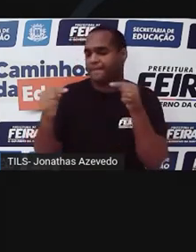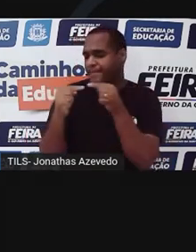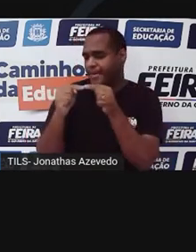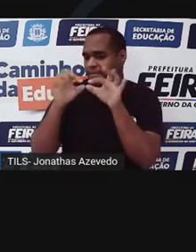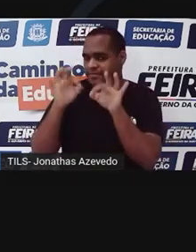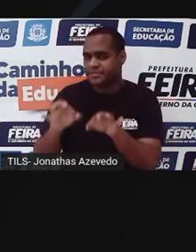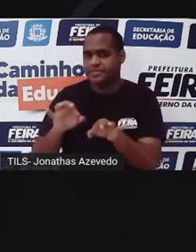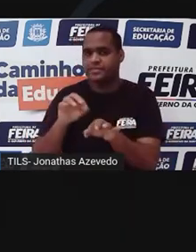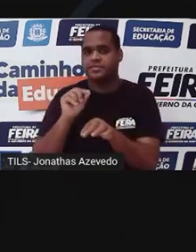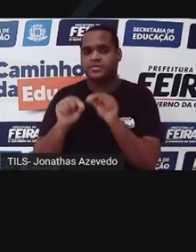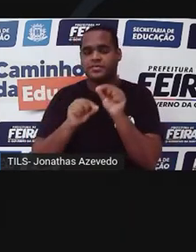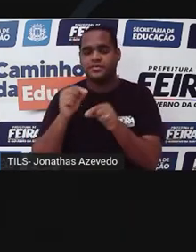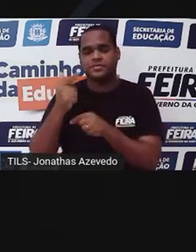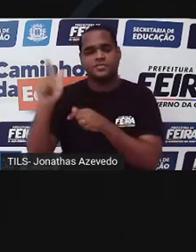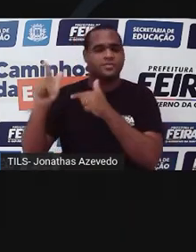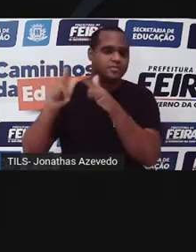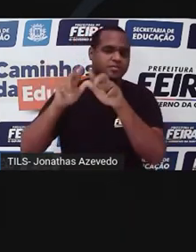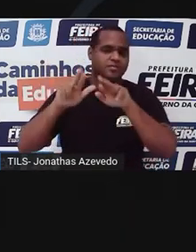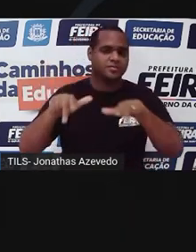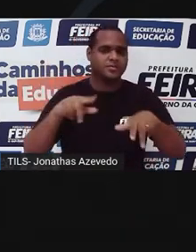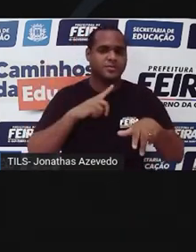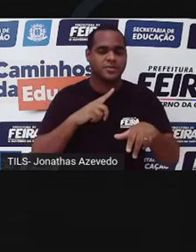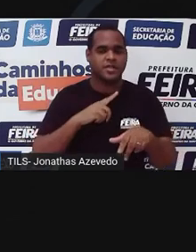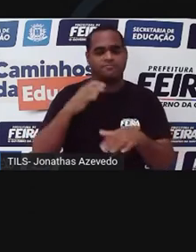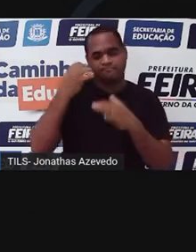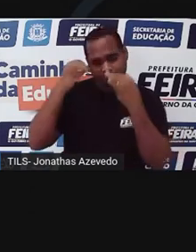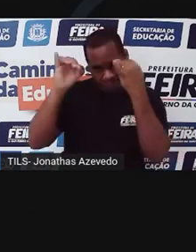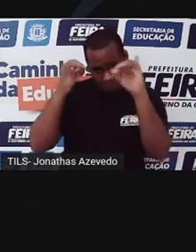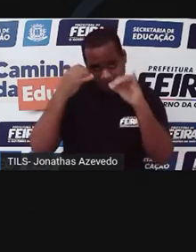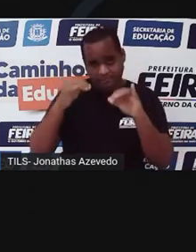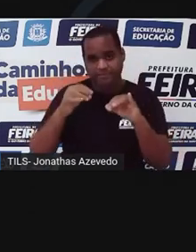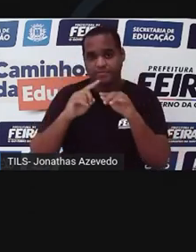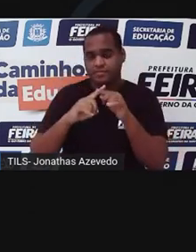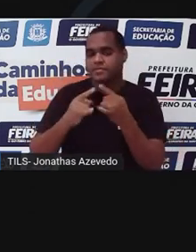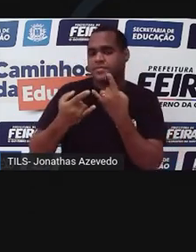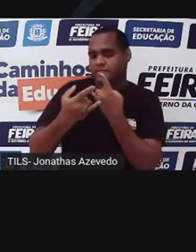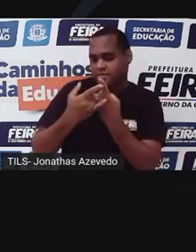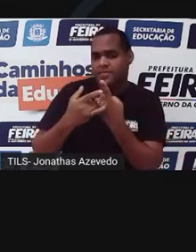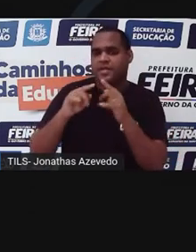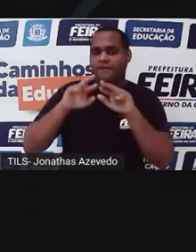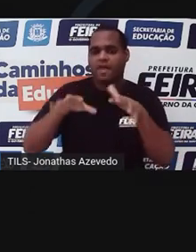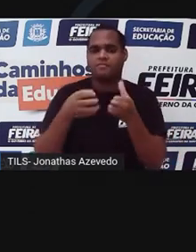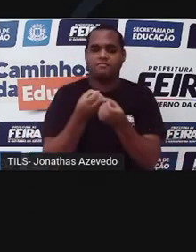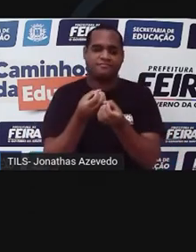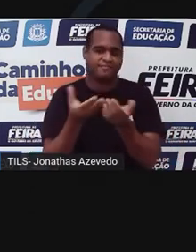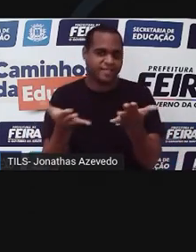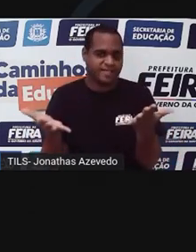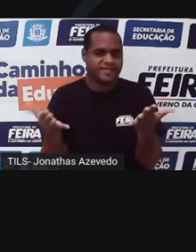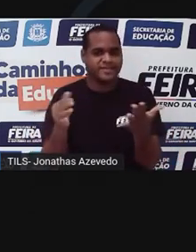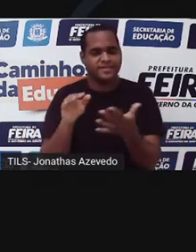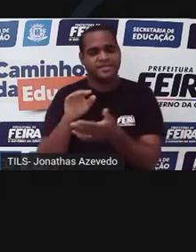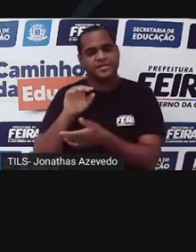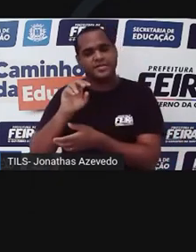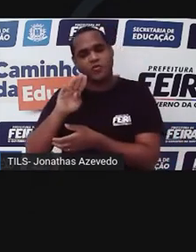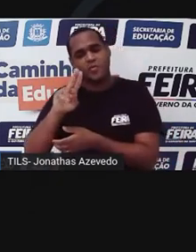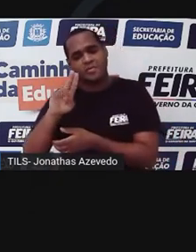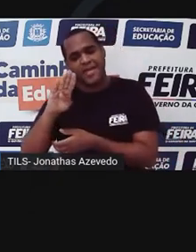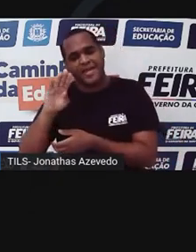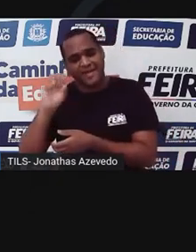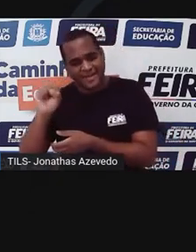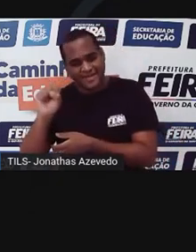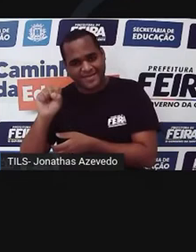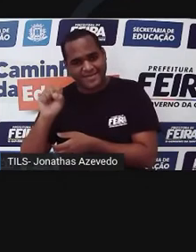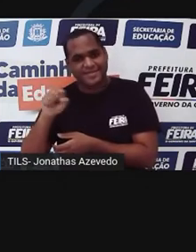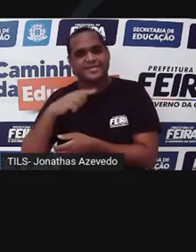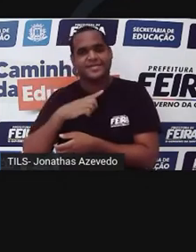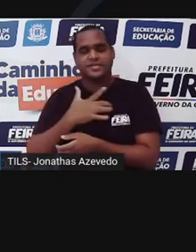desses preservativos com outro método contraceptivo os preservativos são distribuídos nas unidades básicas de